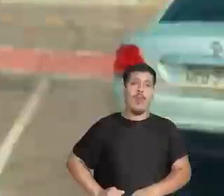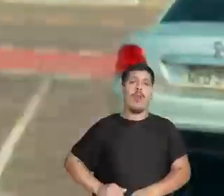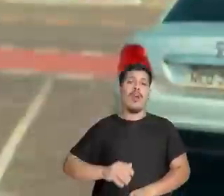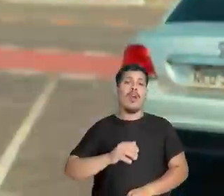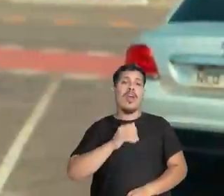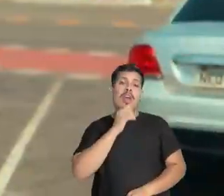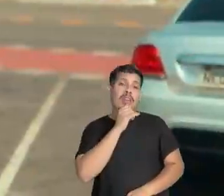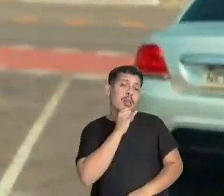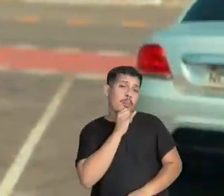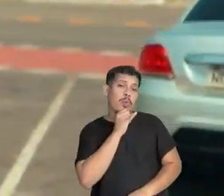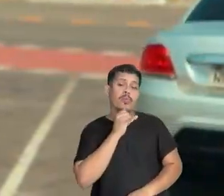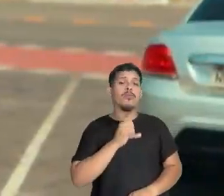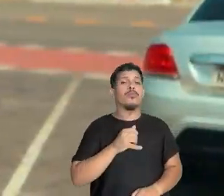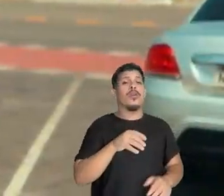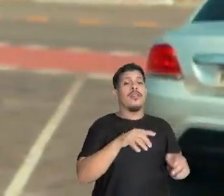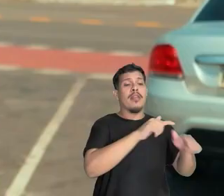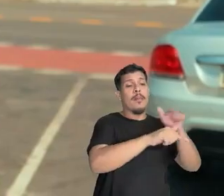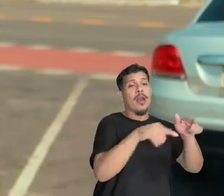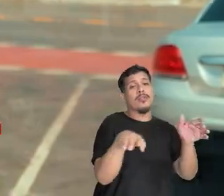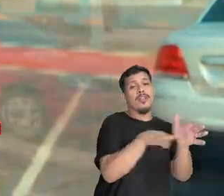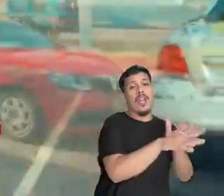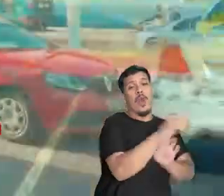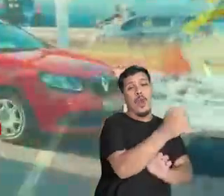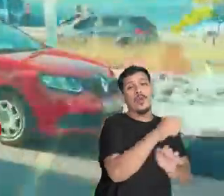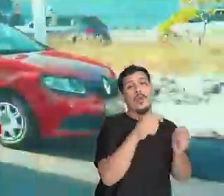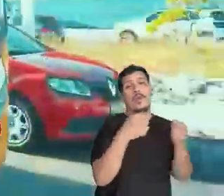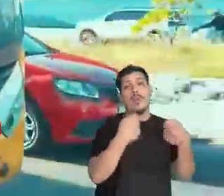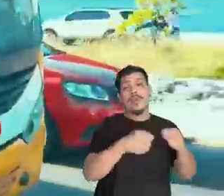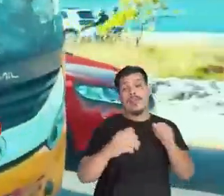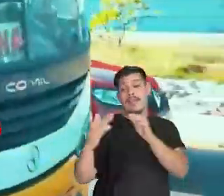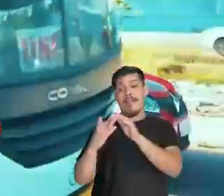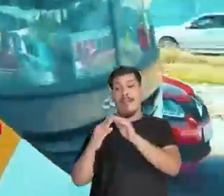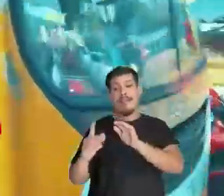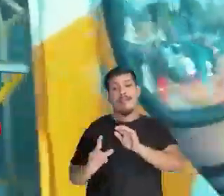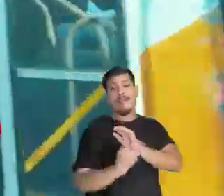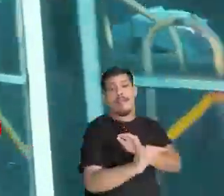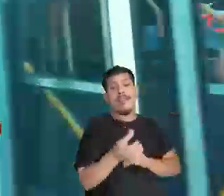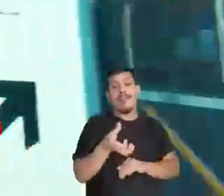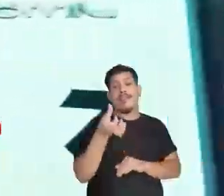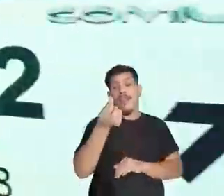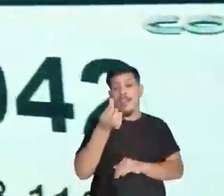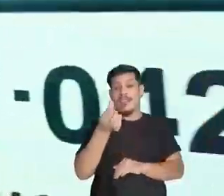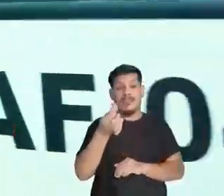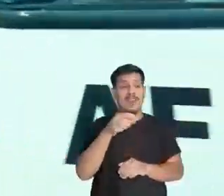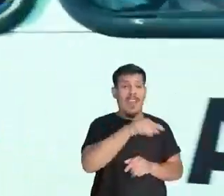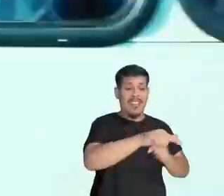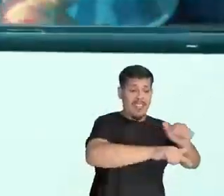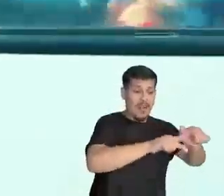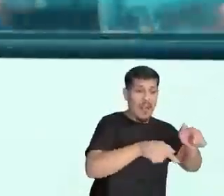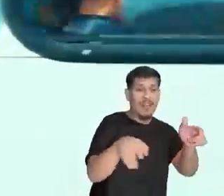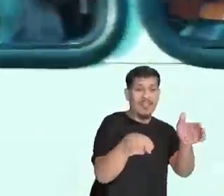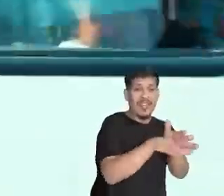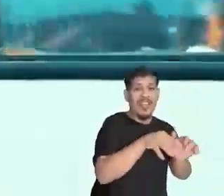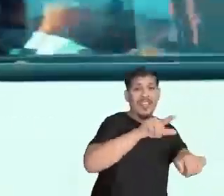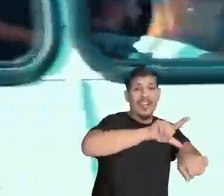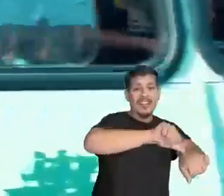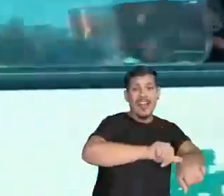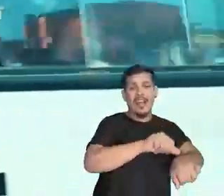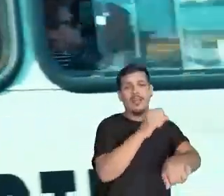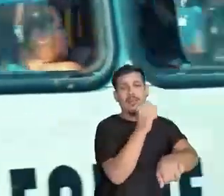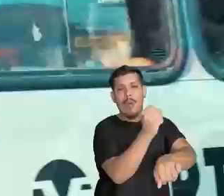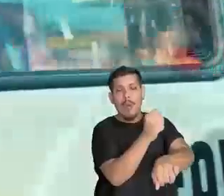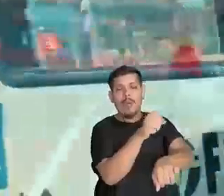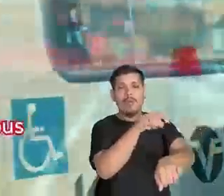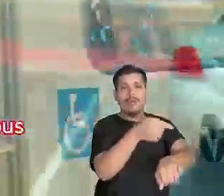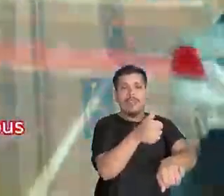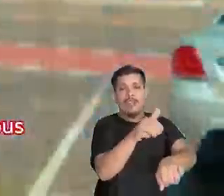Ananindeua. Se eu quero chegar no trabalho 8 horas, eu tenho que sair no máximo 6 horas de casa. E aí, arriscando eu chegar